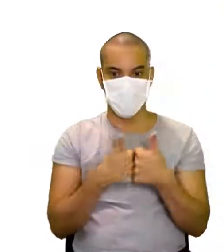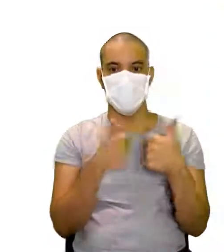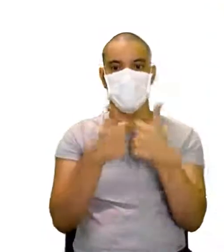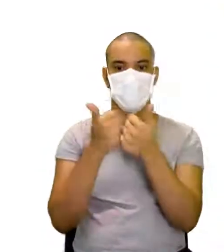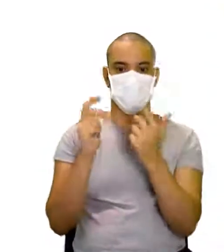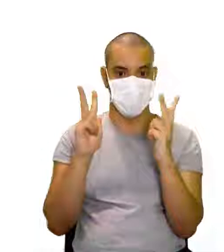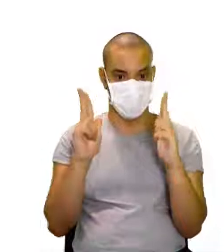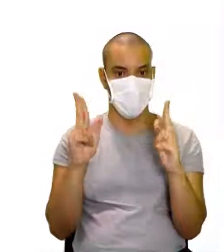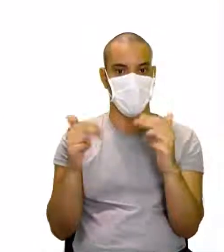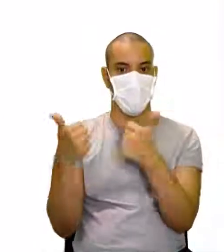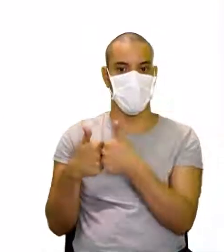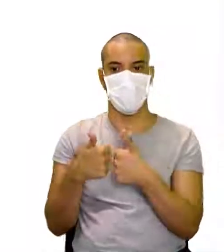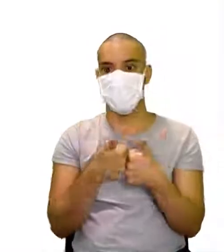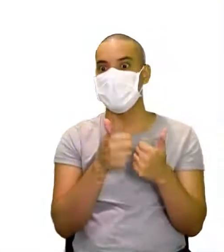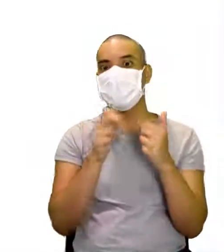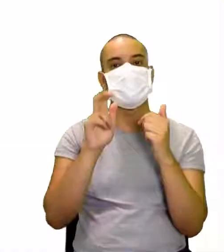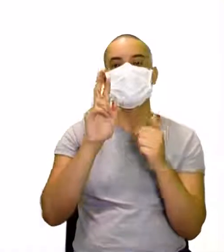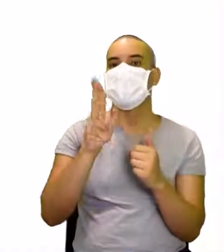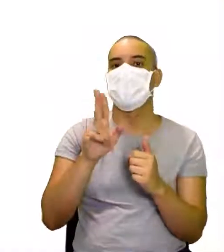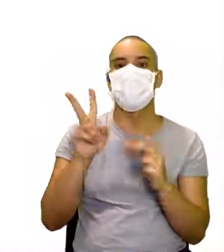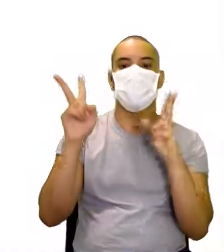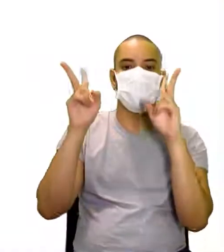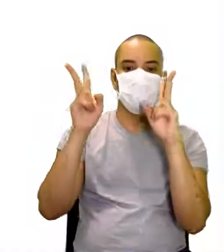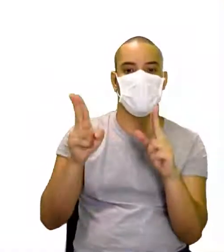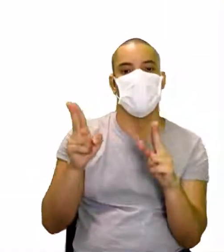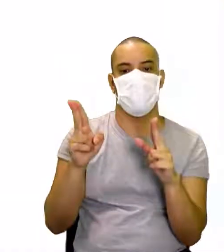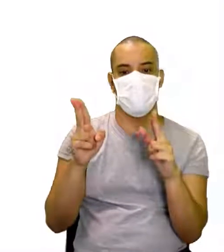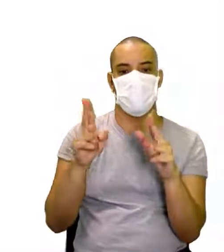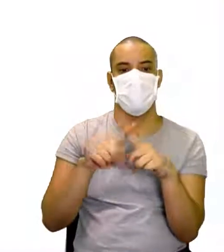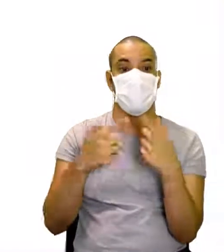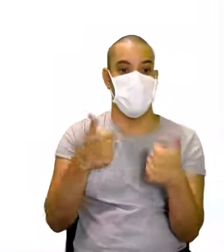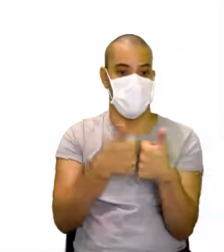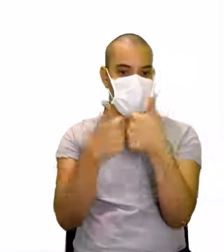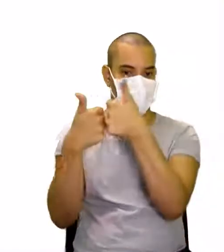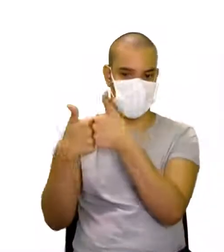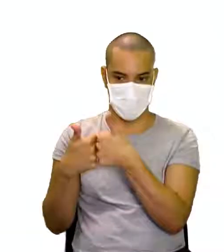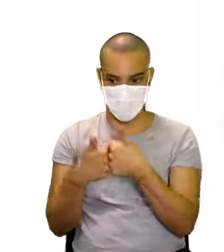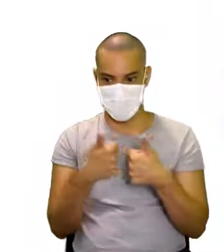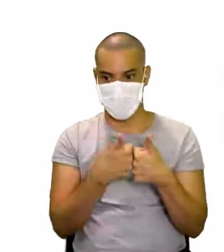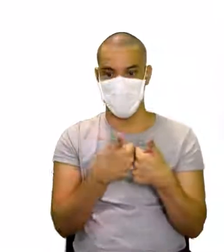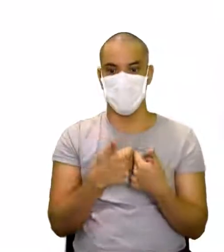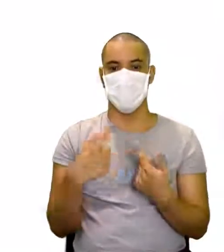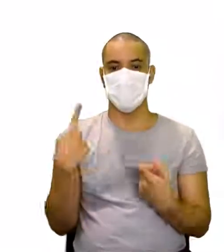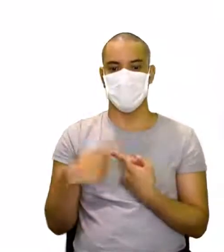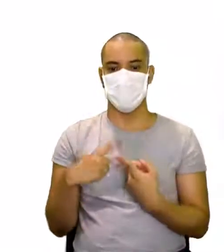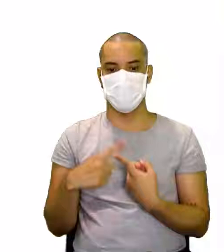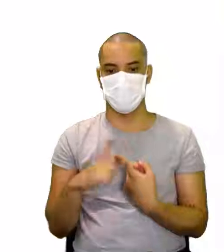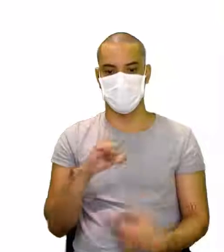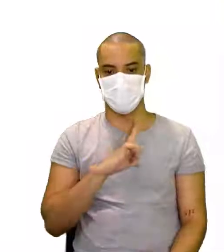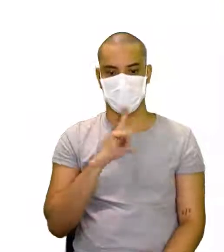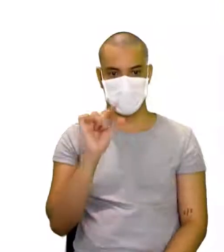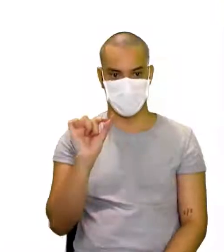próximo, tá? Não é exatamente em cima, ok? É próximo. Então, aqui nós